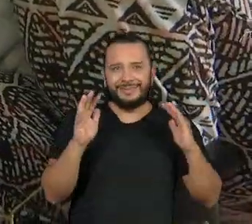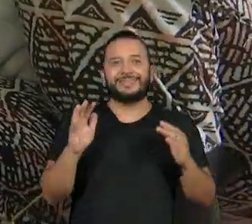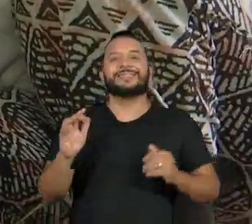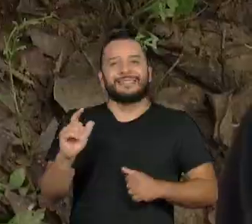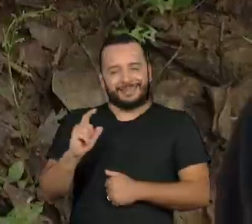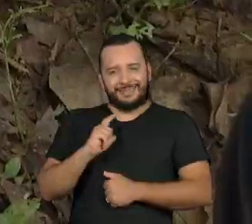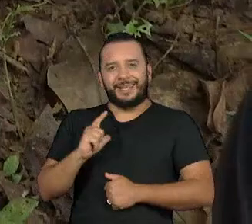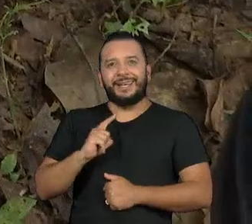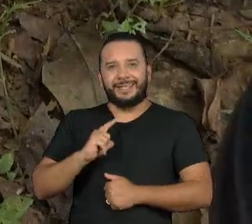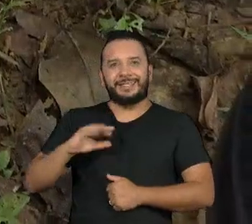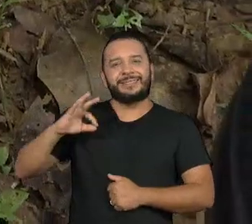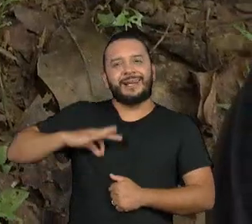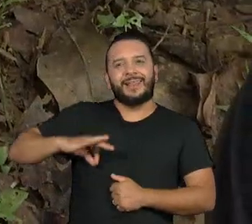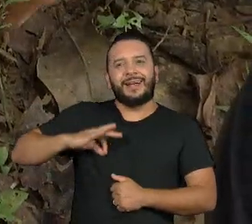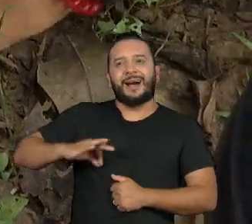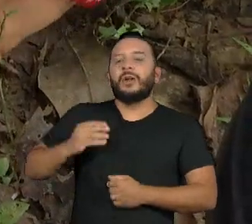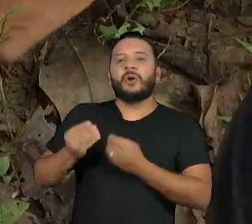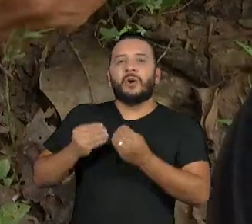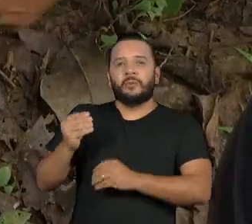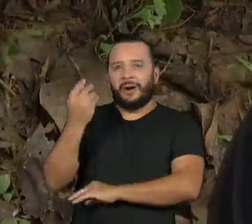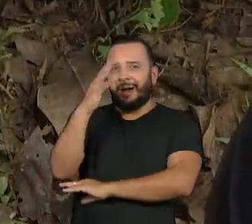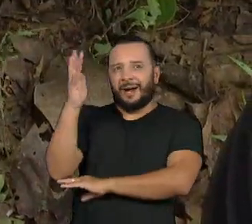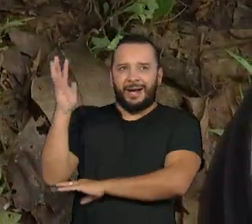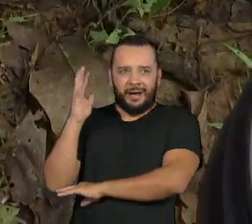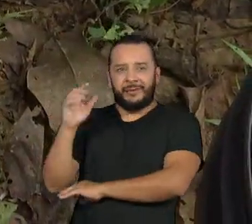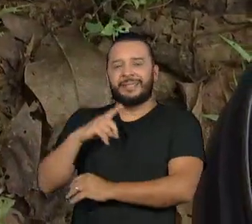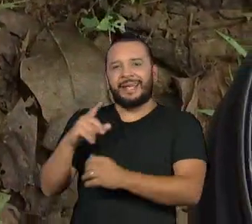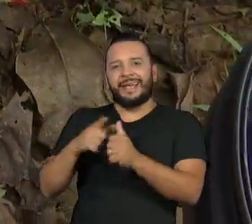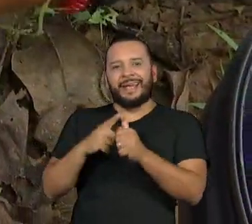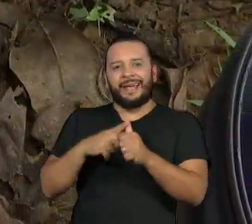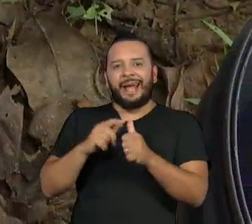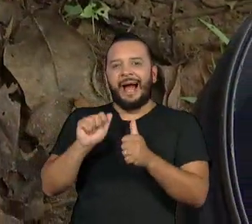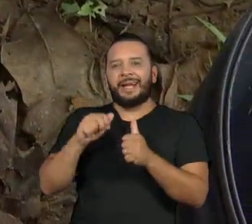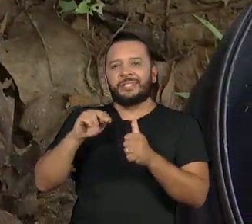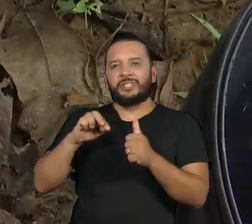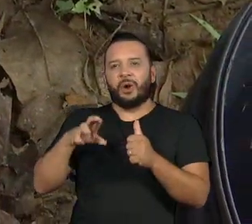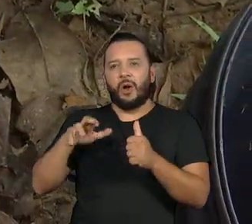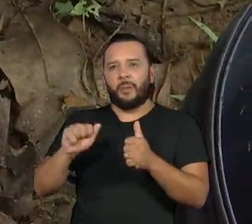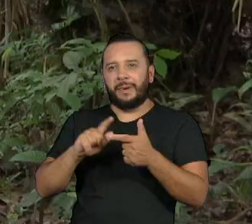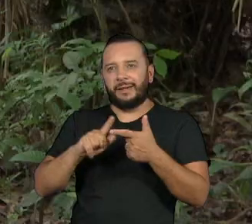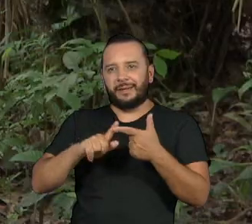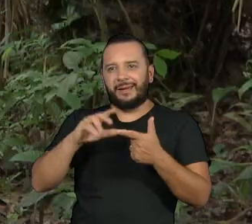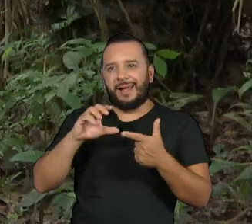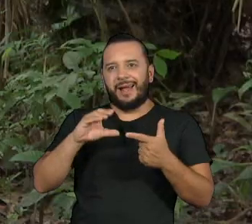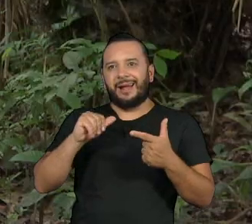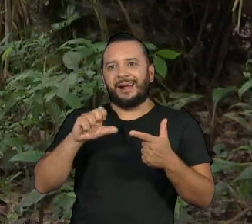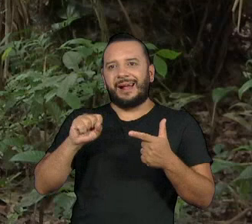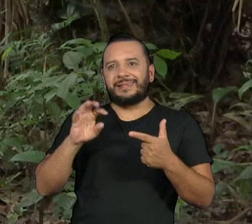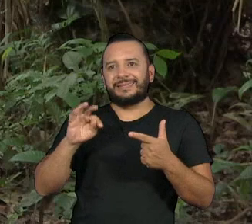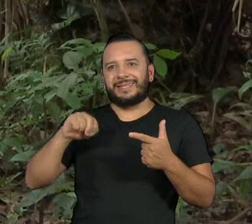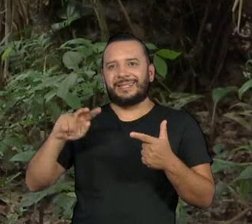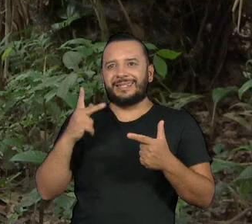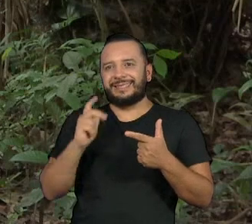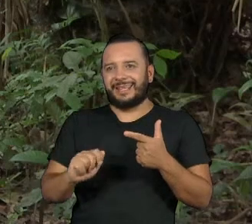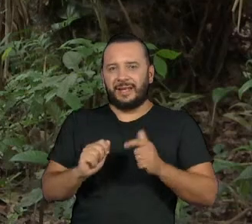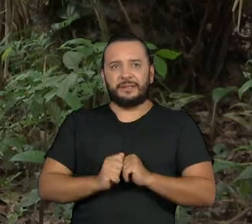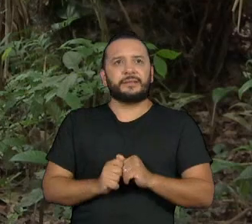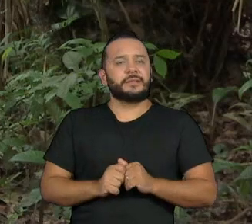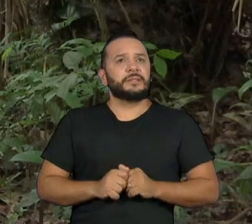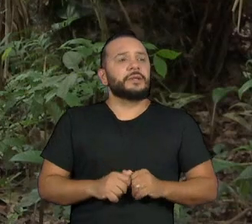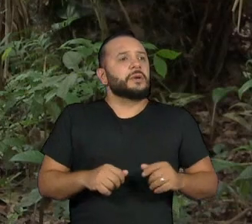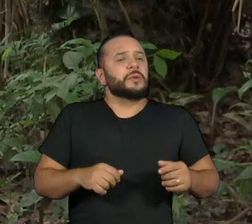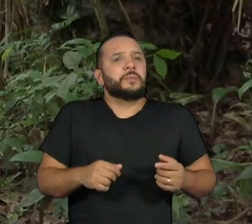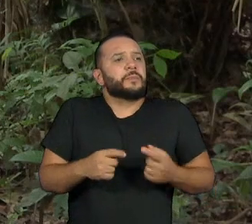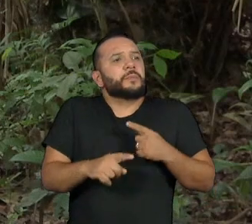árvore. Além do murumuru, coleta andiroba, castanha. Por que você gosta? Porque eu não gosto de